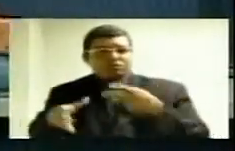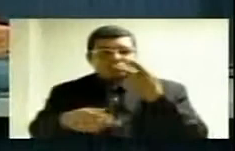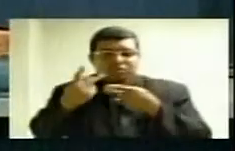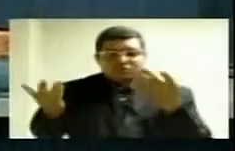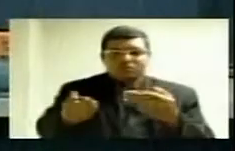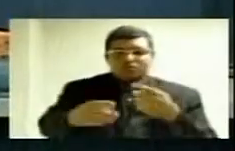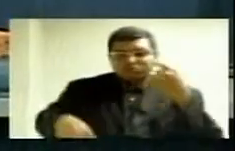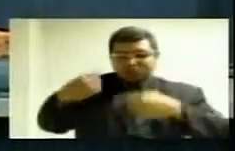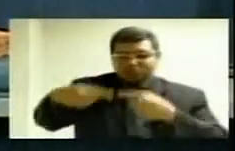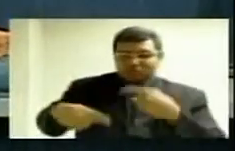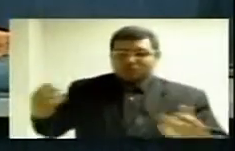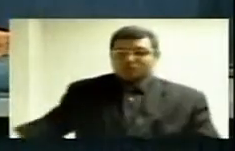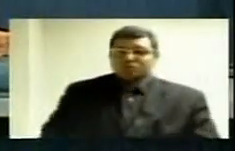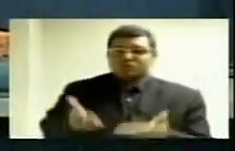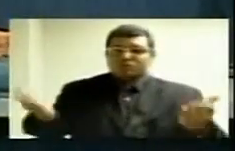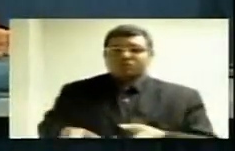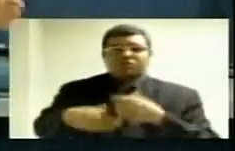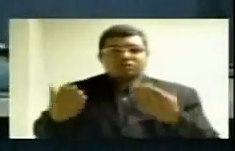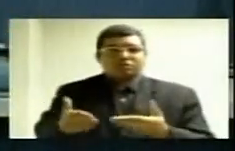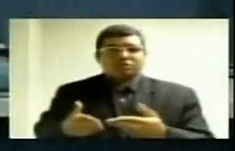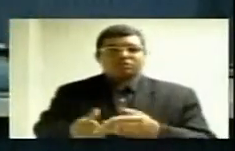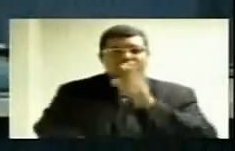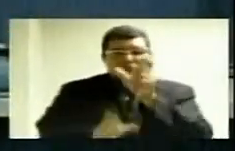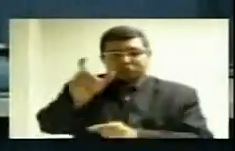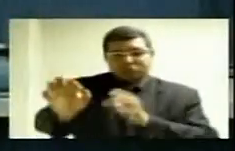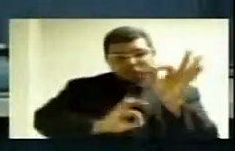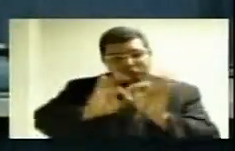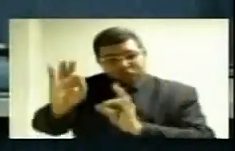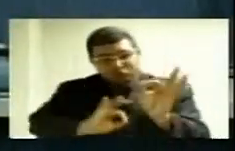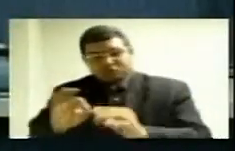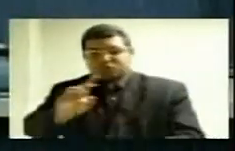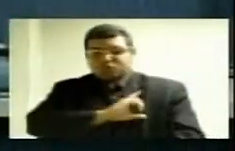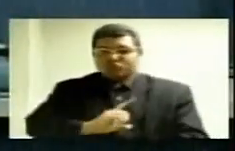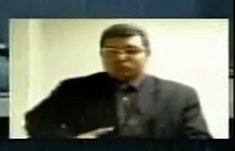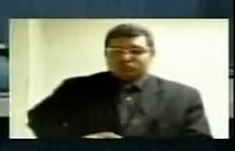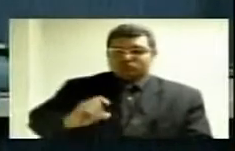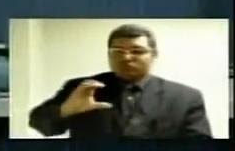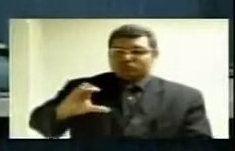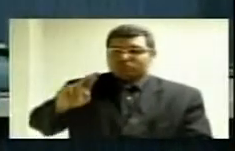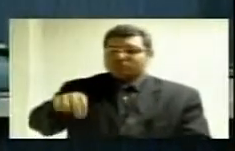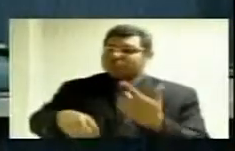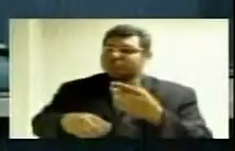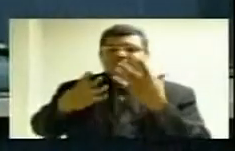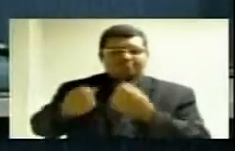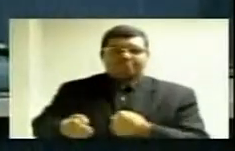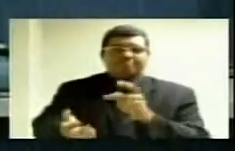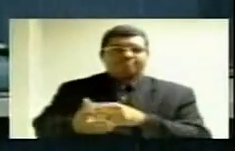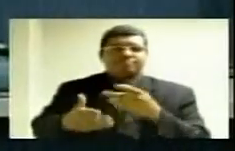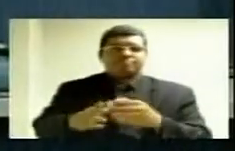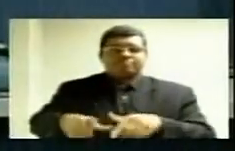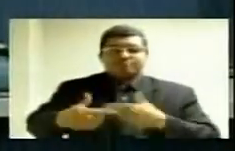diz respeito à política de incentivo fiscal. A proposta do deputado Carlos Sampaio não é séria,